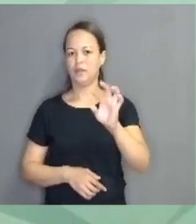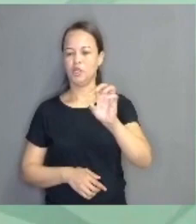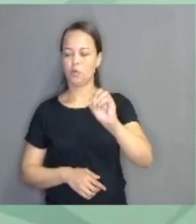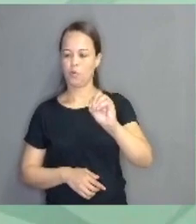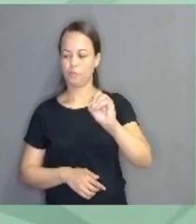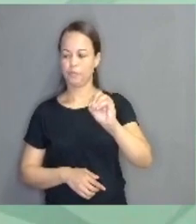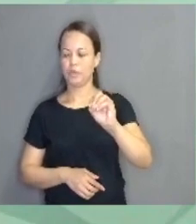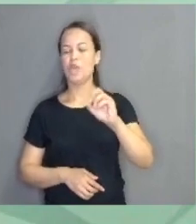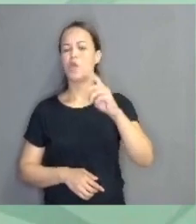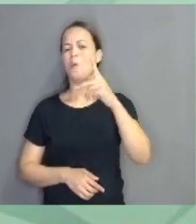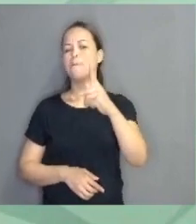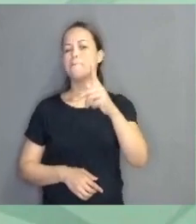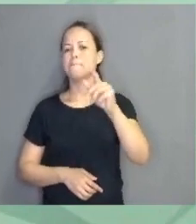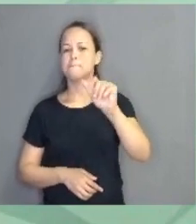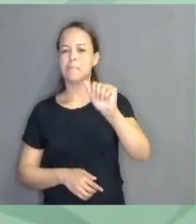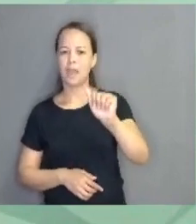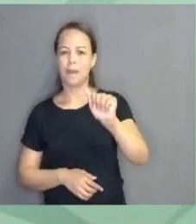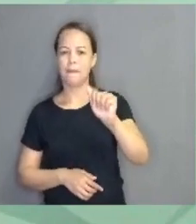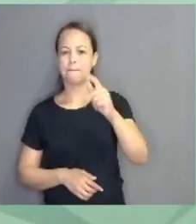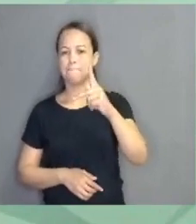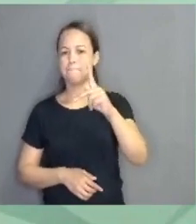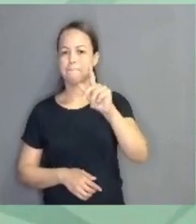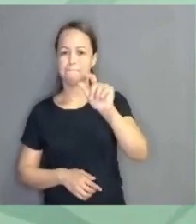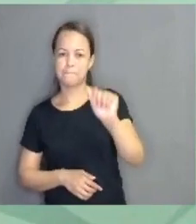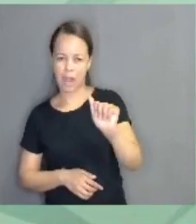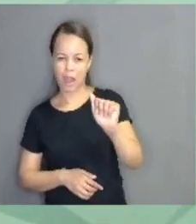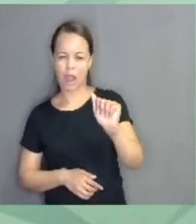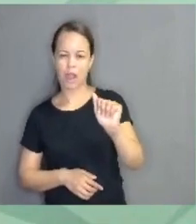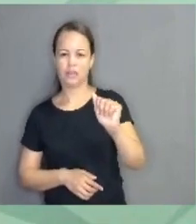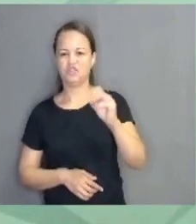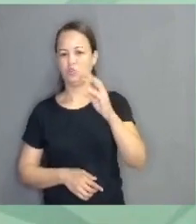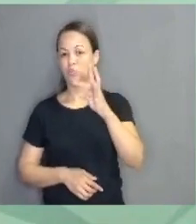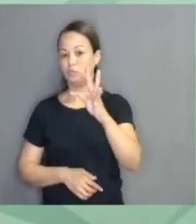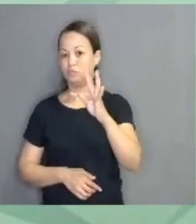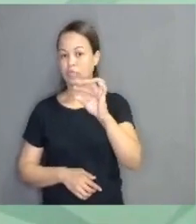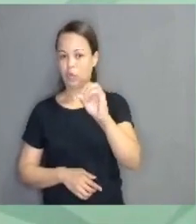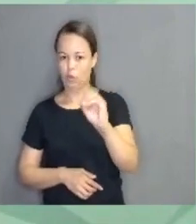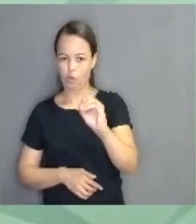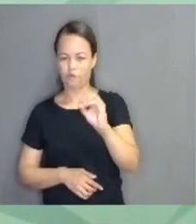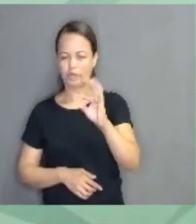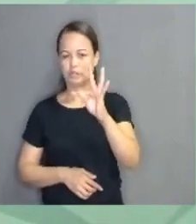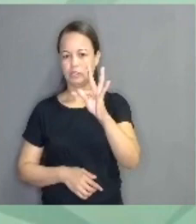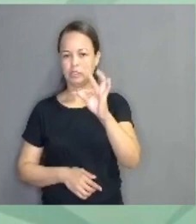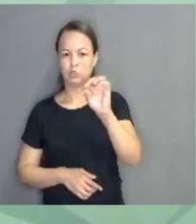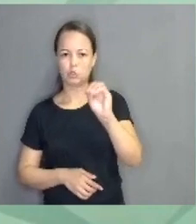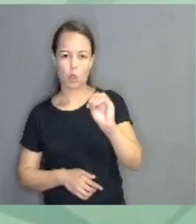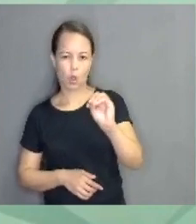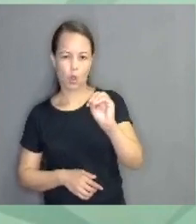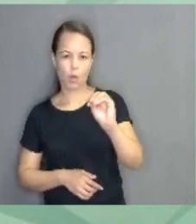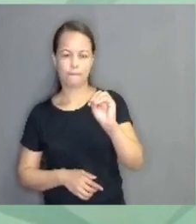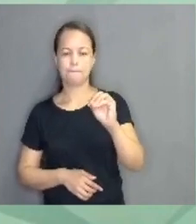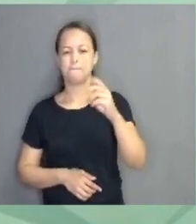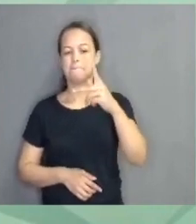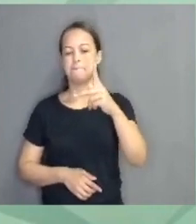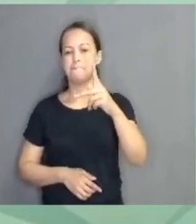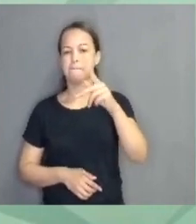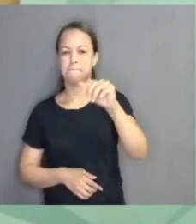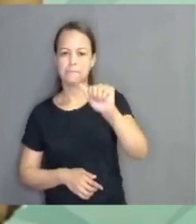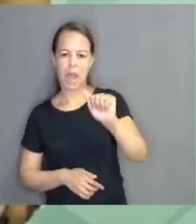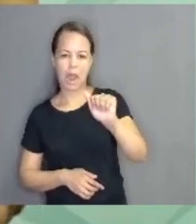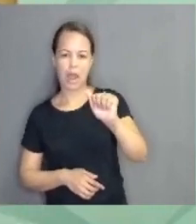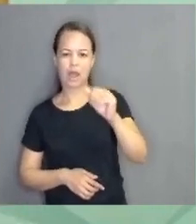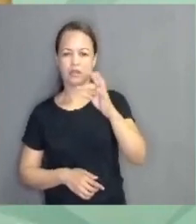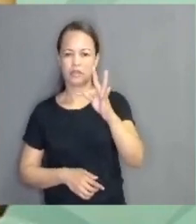O PA faz pá e o TO faz tó. Pá,